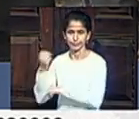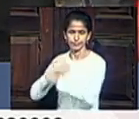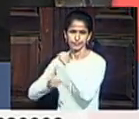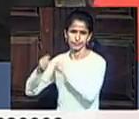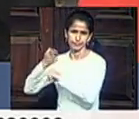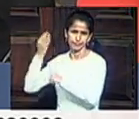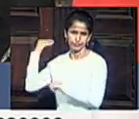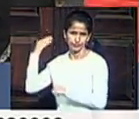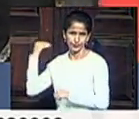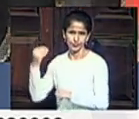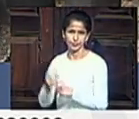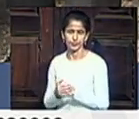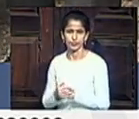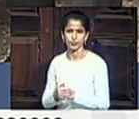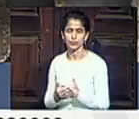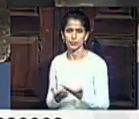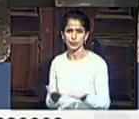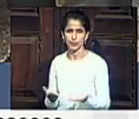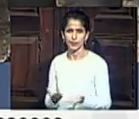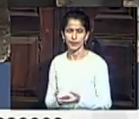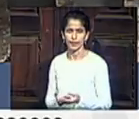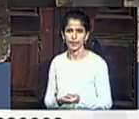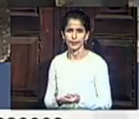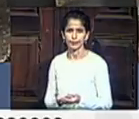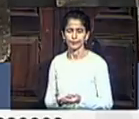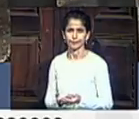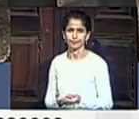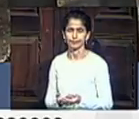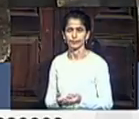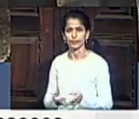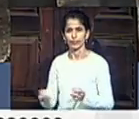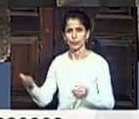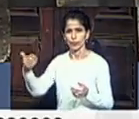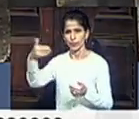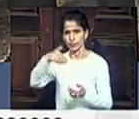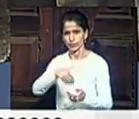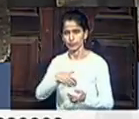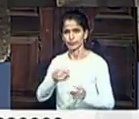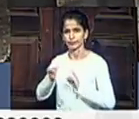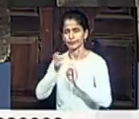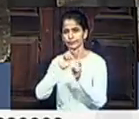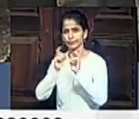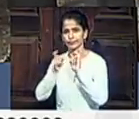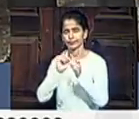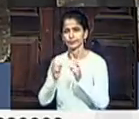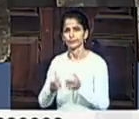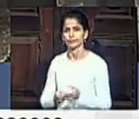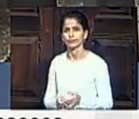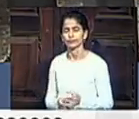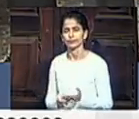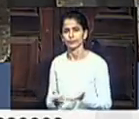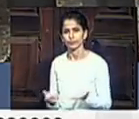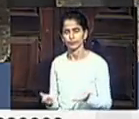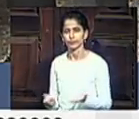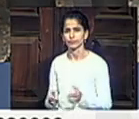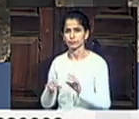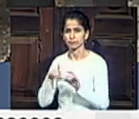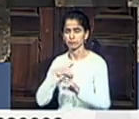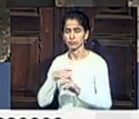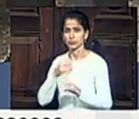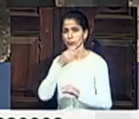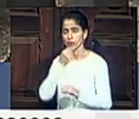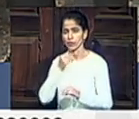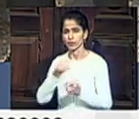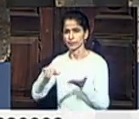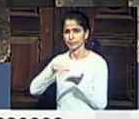época, veio, então, para discutir com a casa, o brilhante